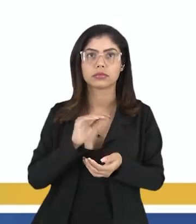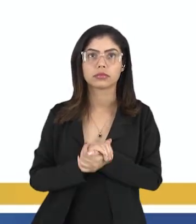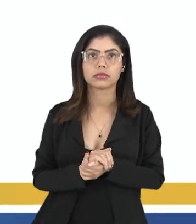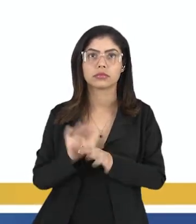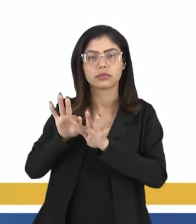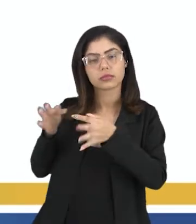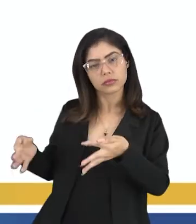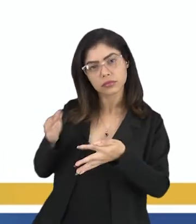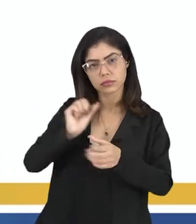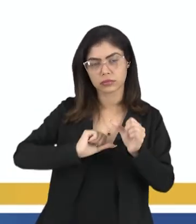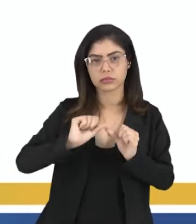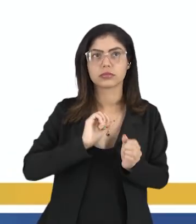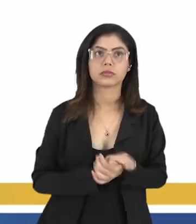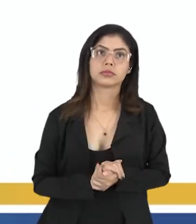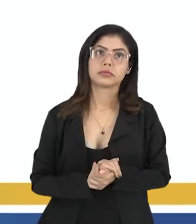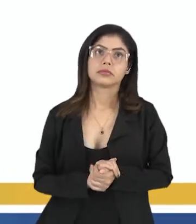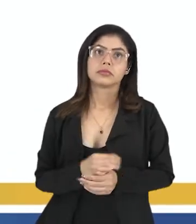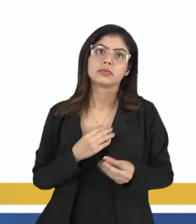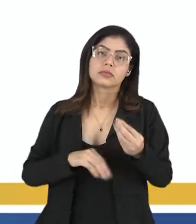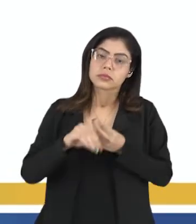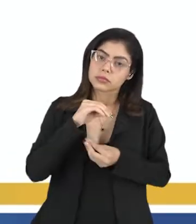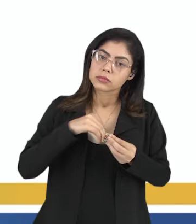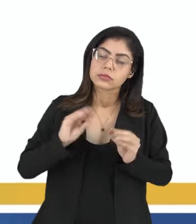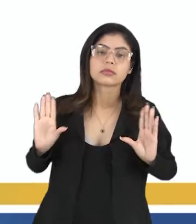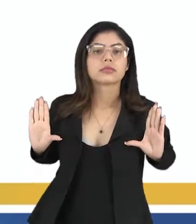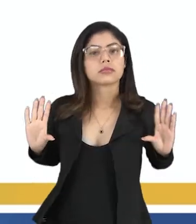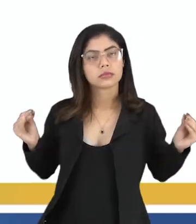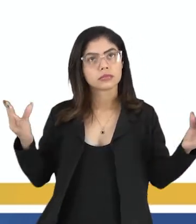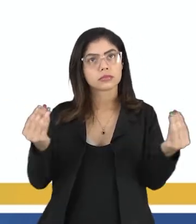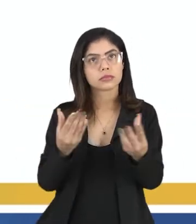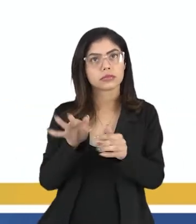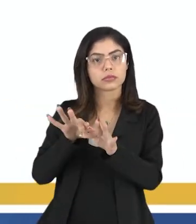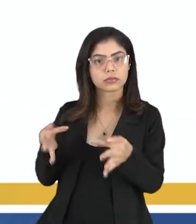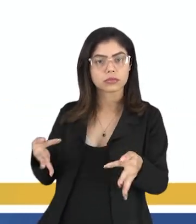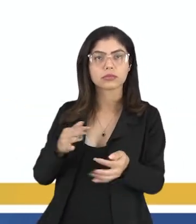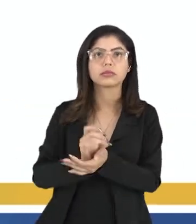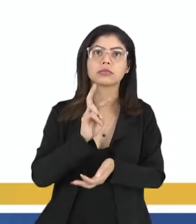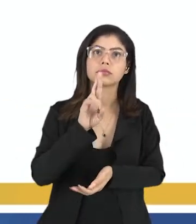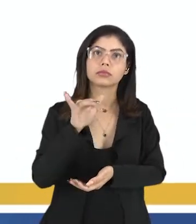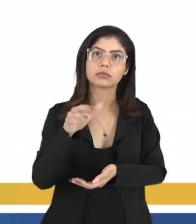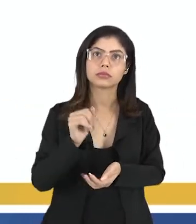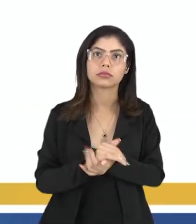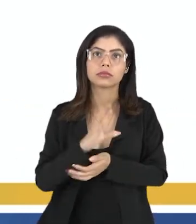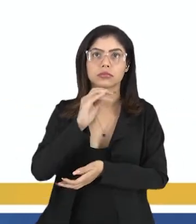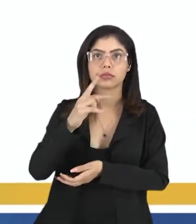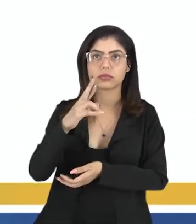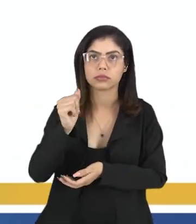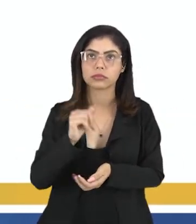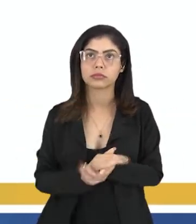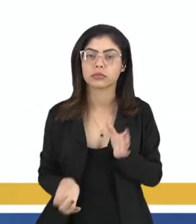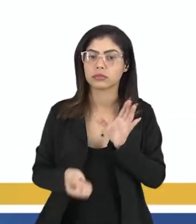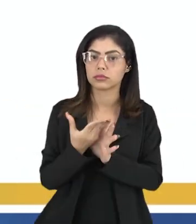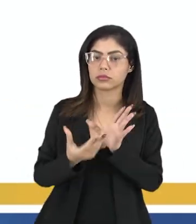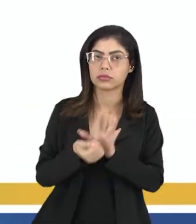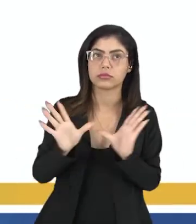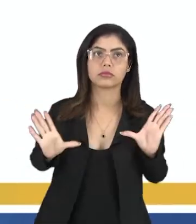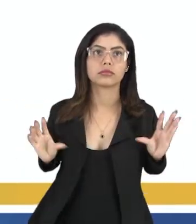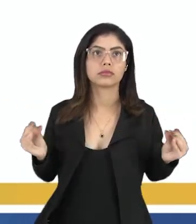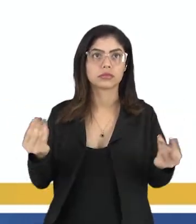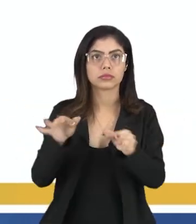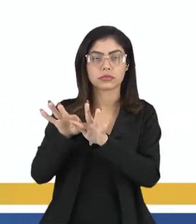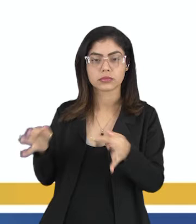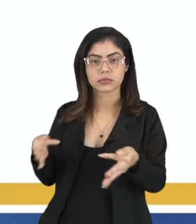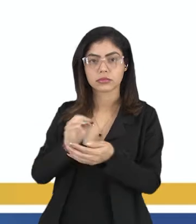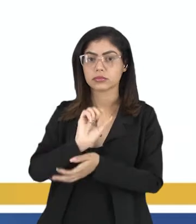de deslocamento ou simples troca. É uma reação em que uma substância simples reage com uma composta,